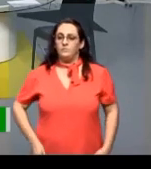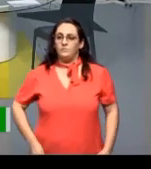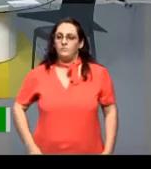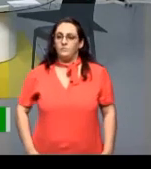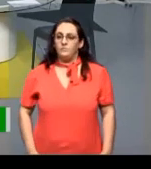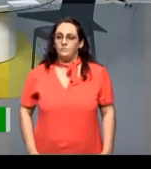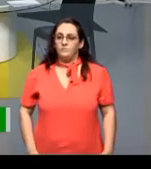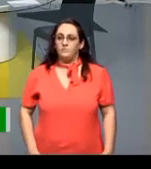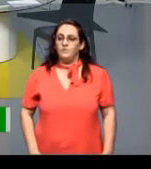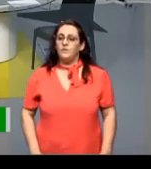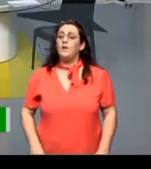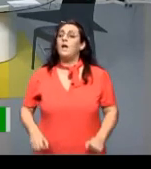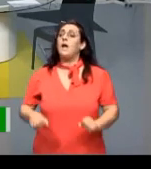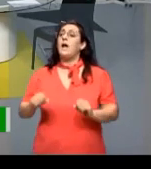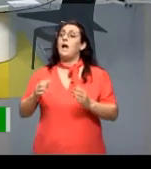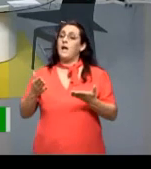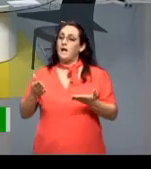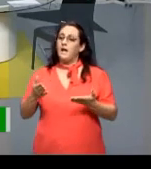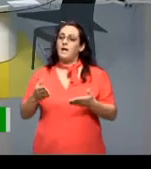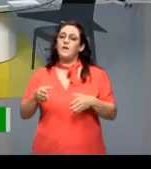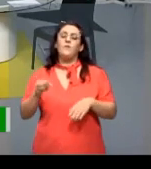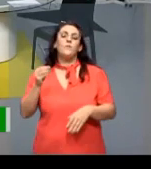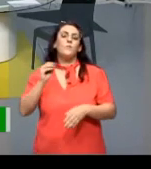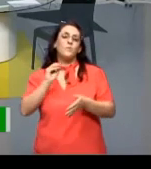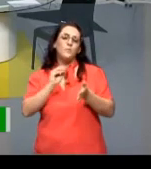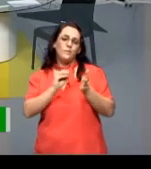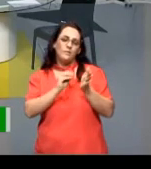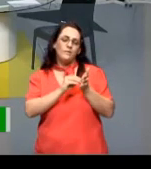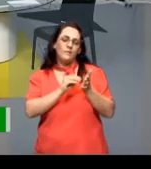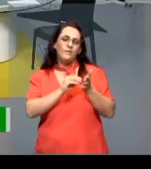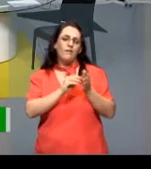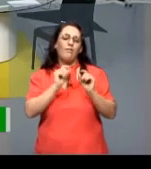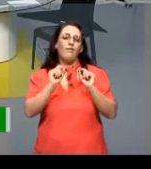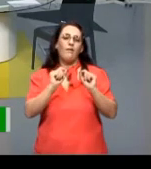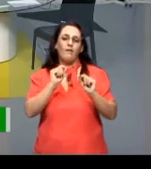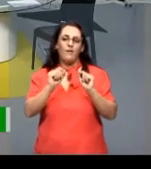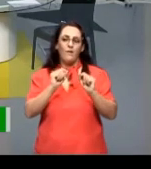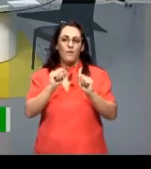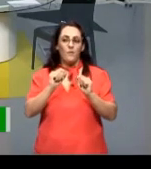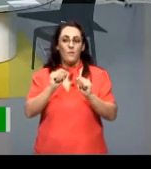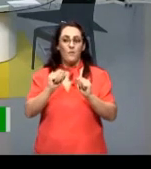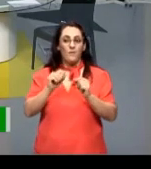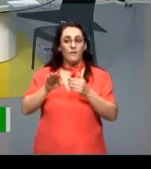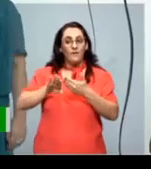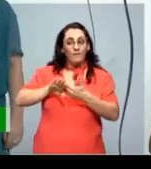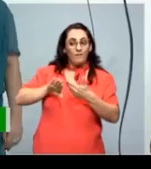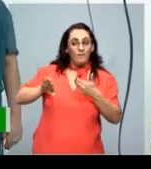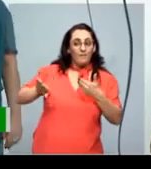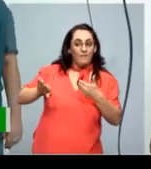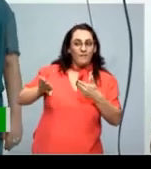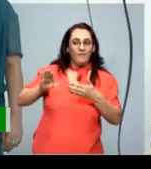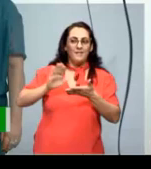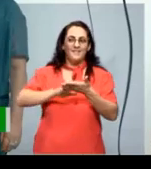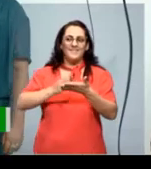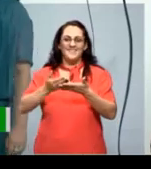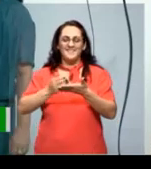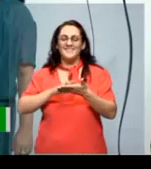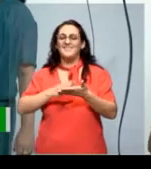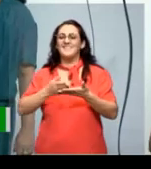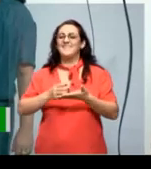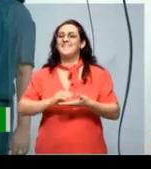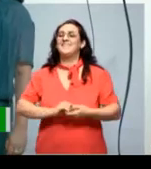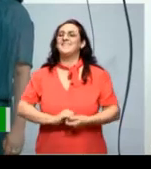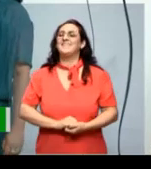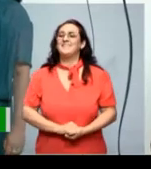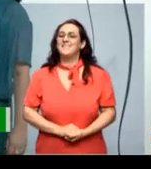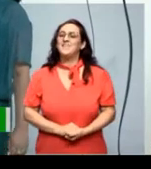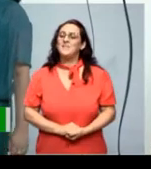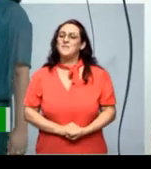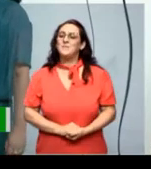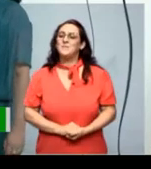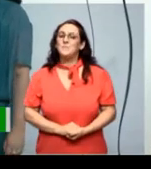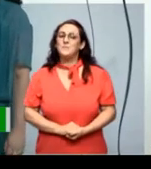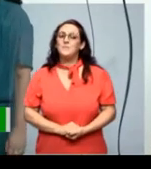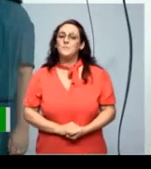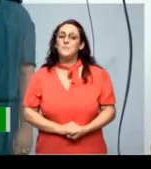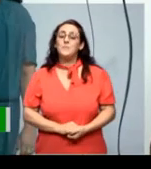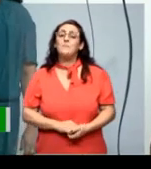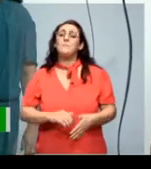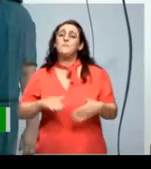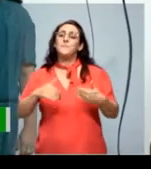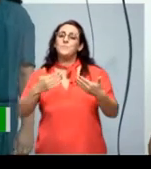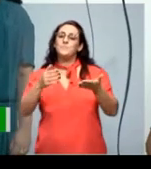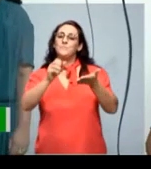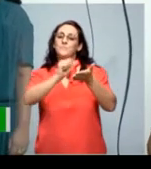Ah, e vamos preservar a área do intérprete, por favor. Isso. Então. Bom, o